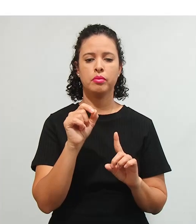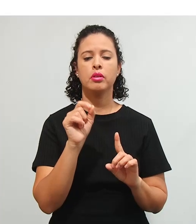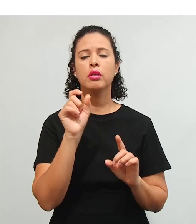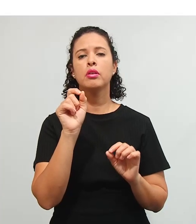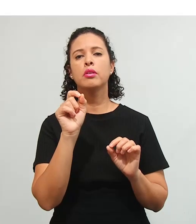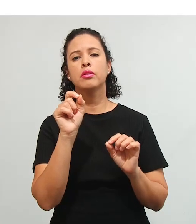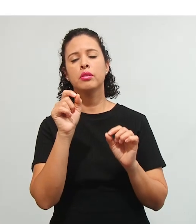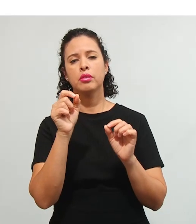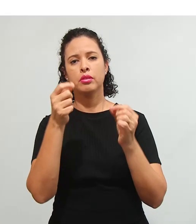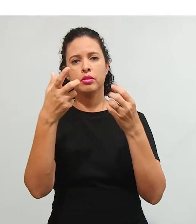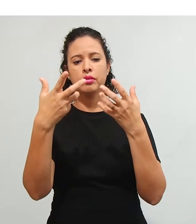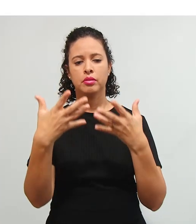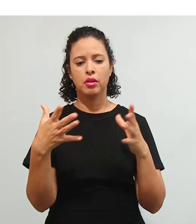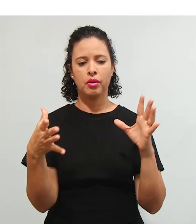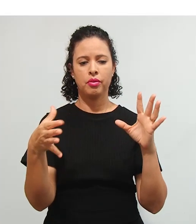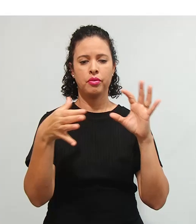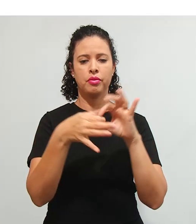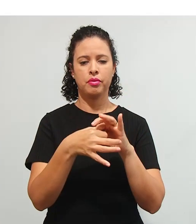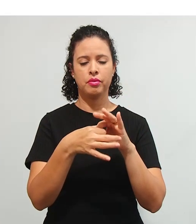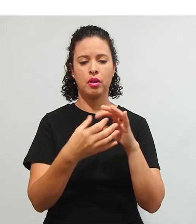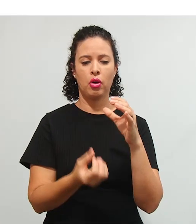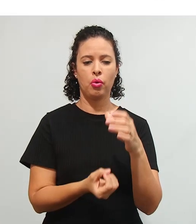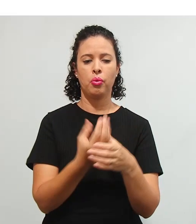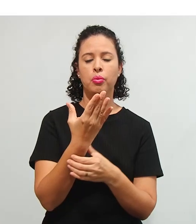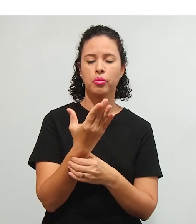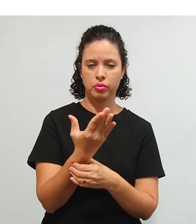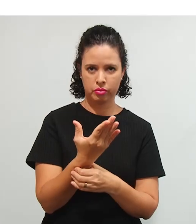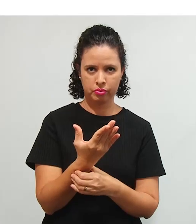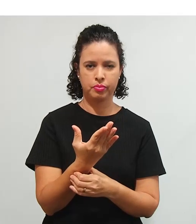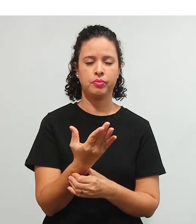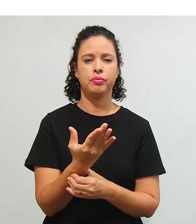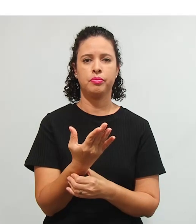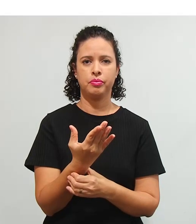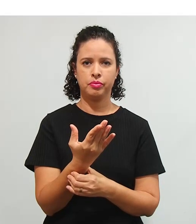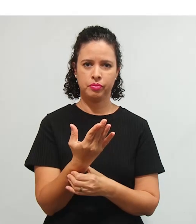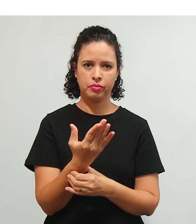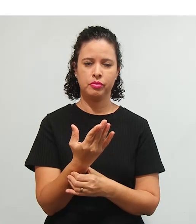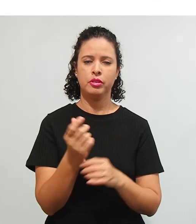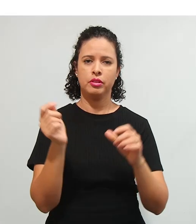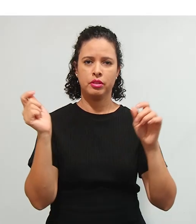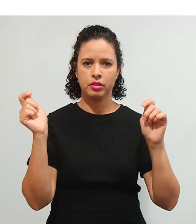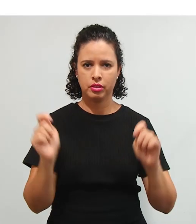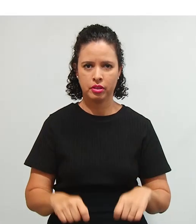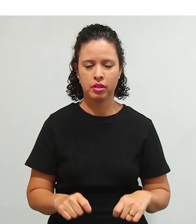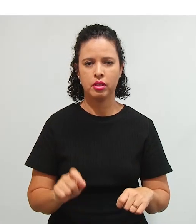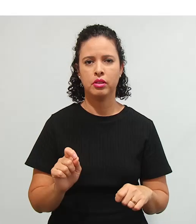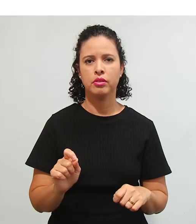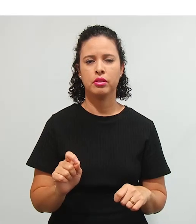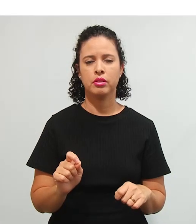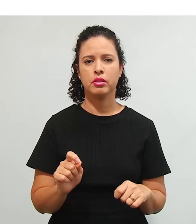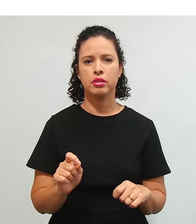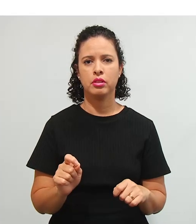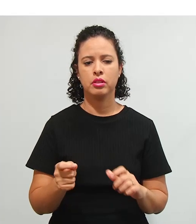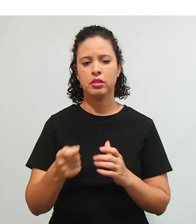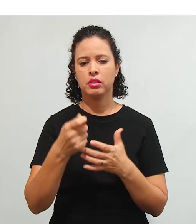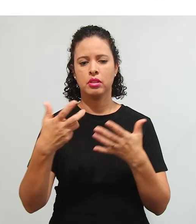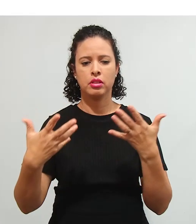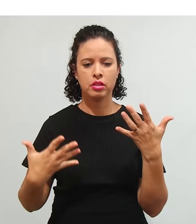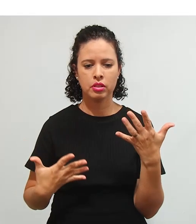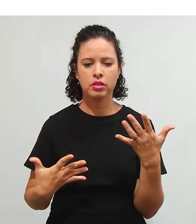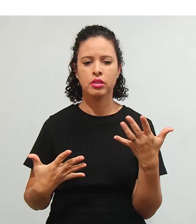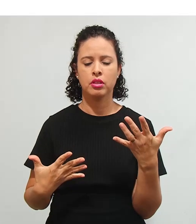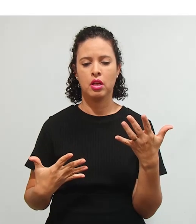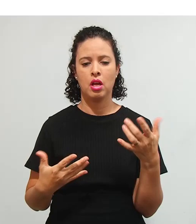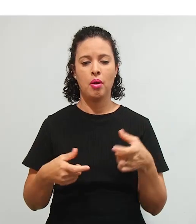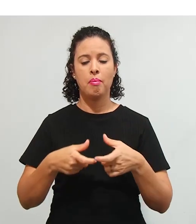de classificação vinculado à origem que permite classificar